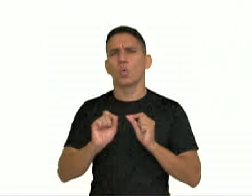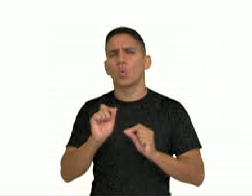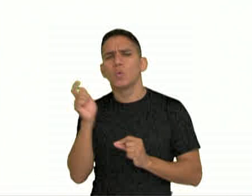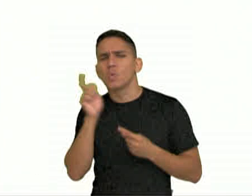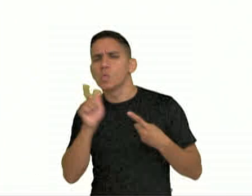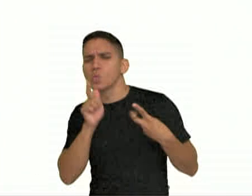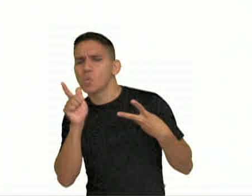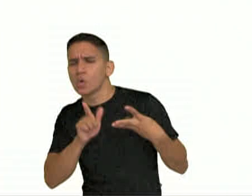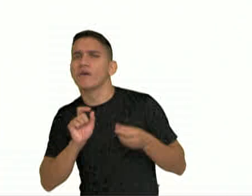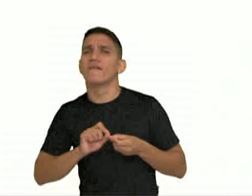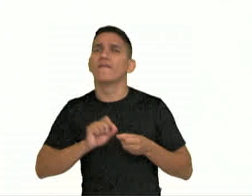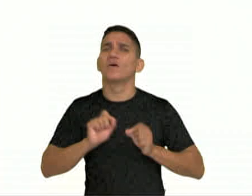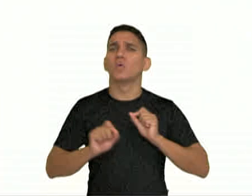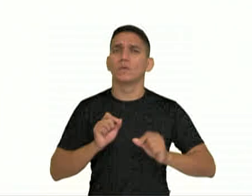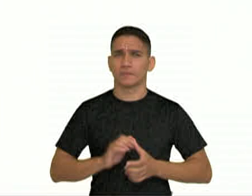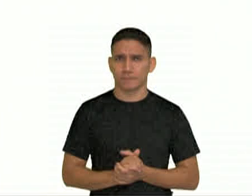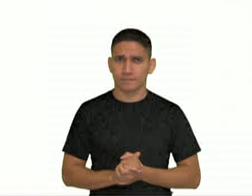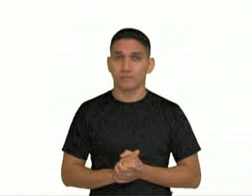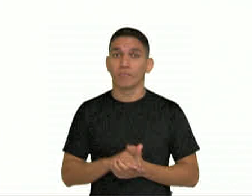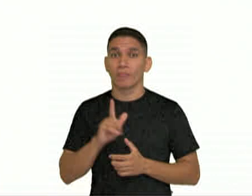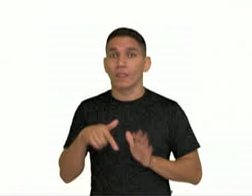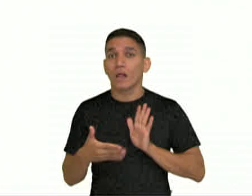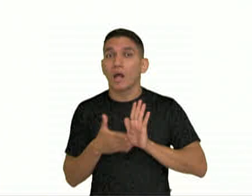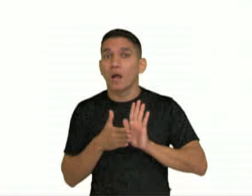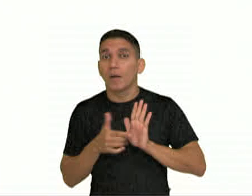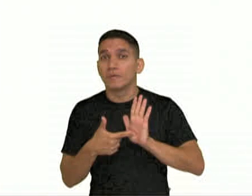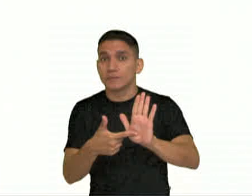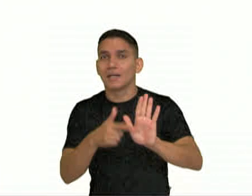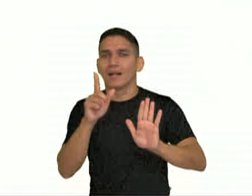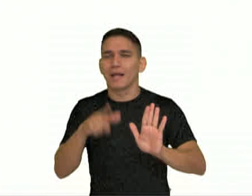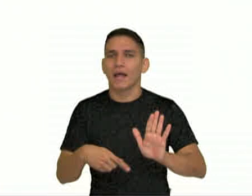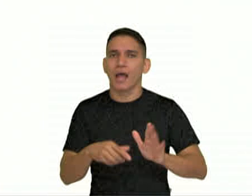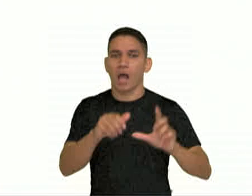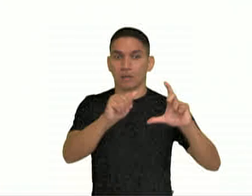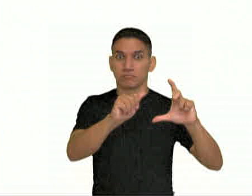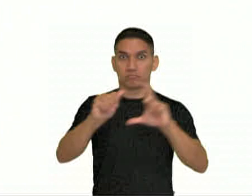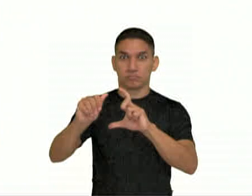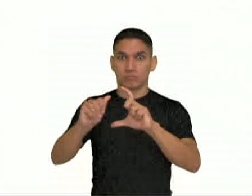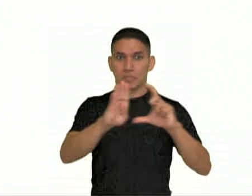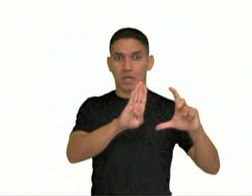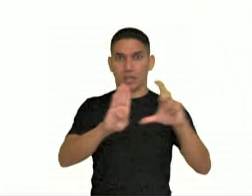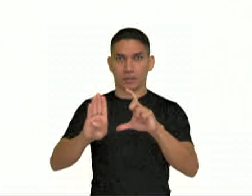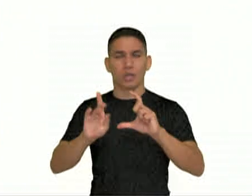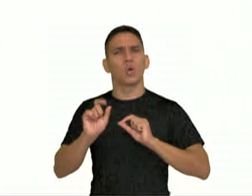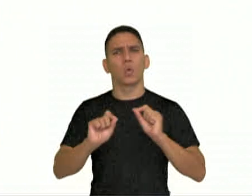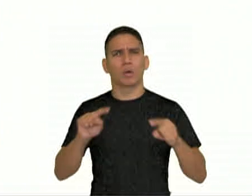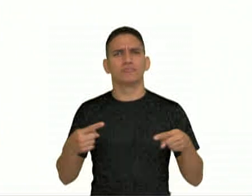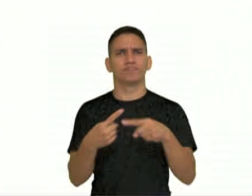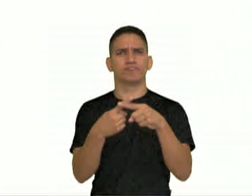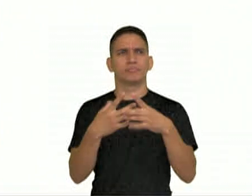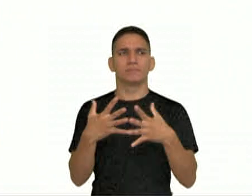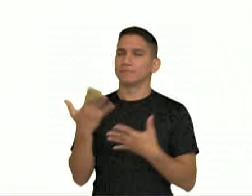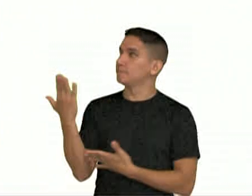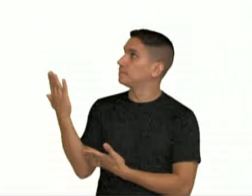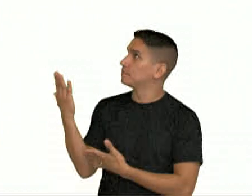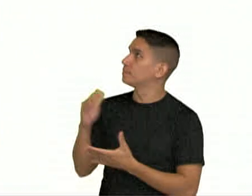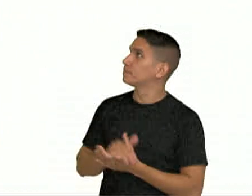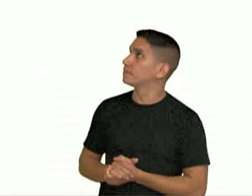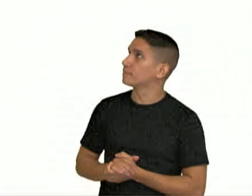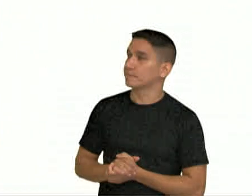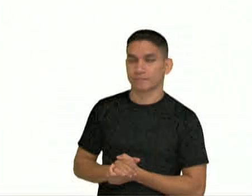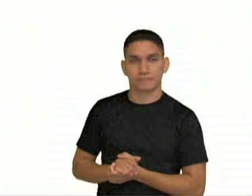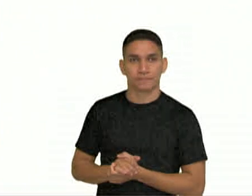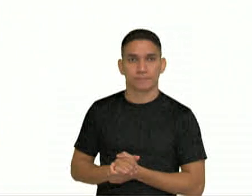como é que eu vou calcular? Azão-azão, bezão-bezão, 1/2 vezes 1/2, 1/4.